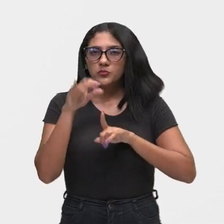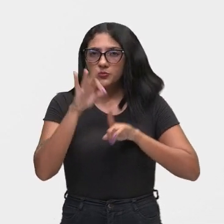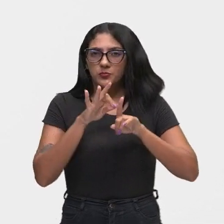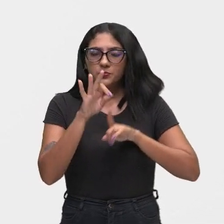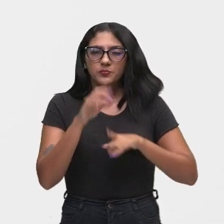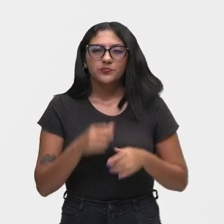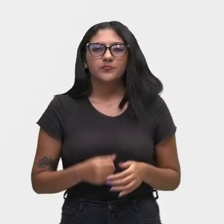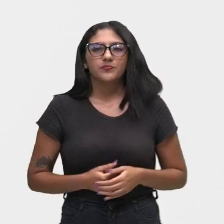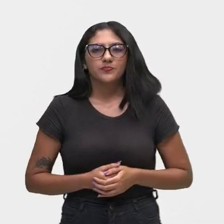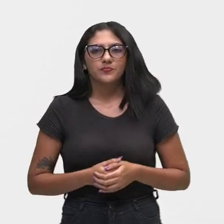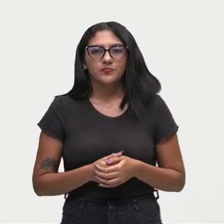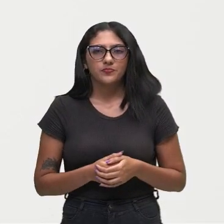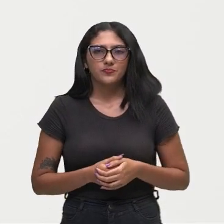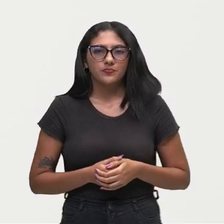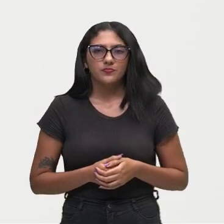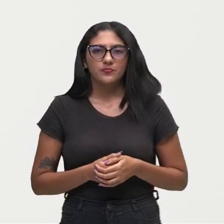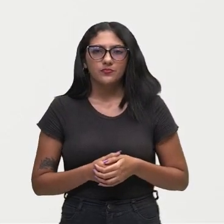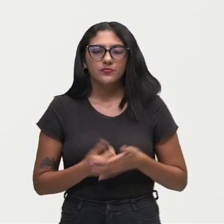nós temos que